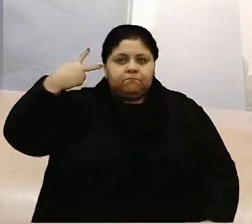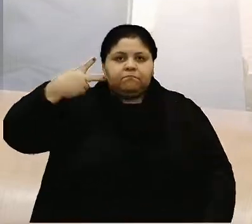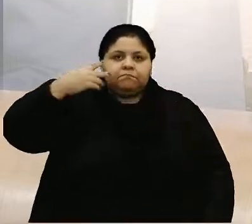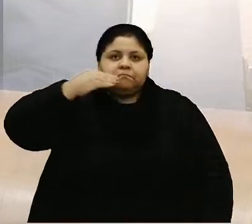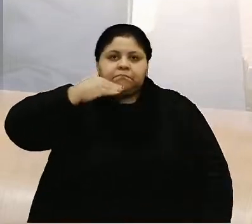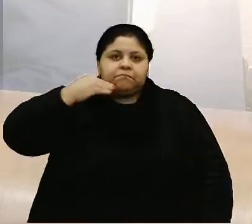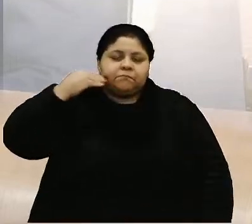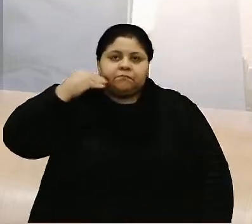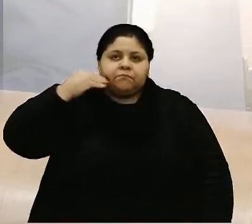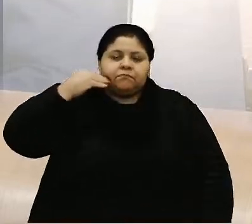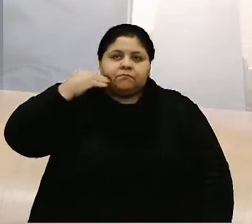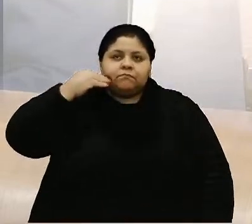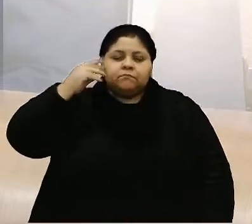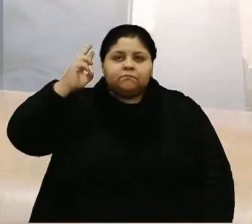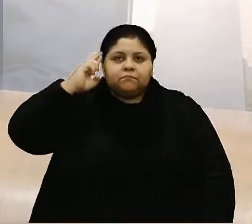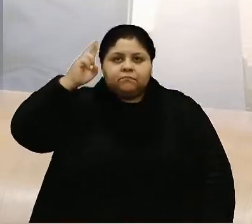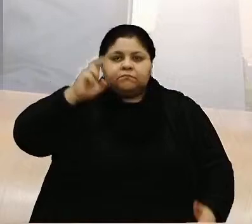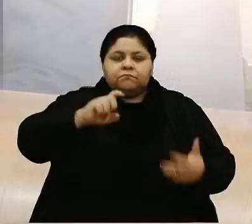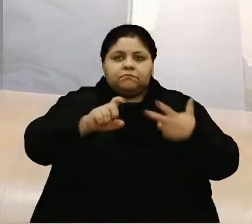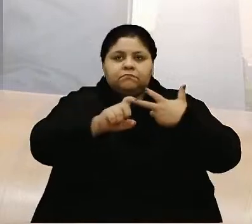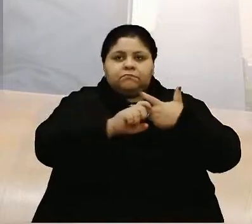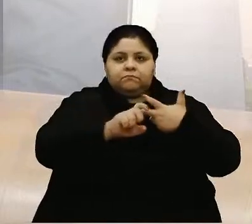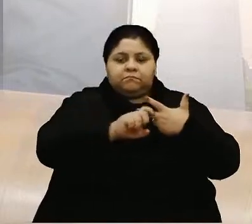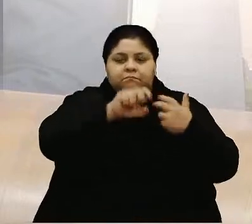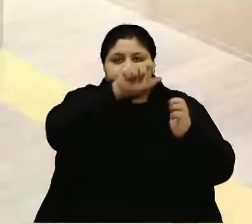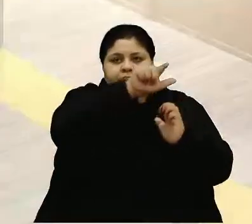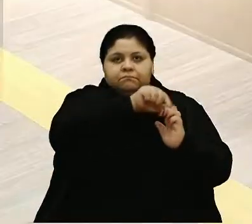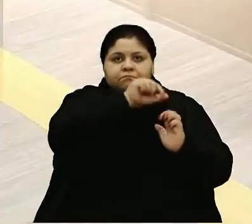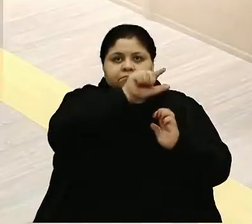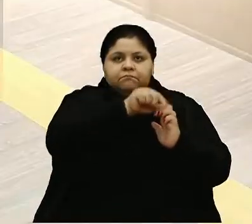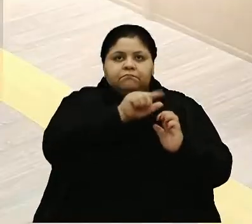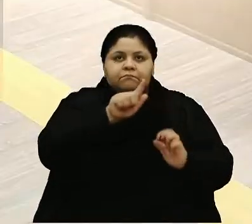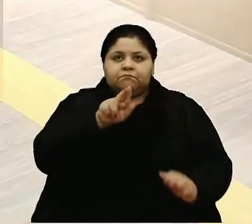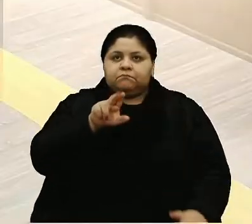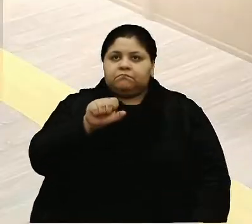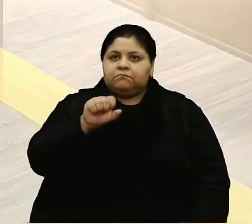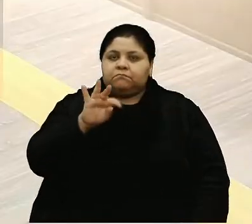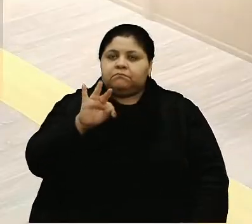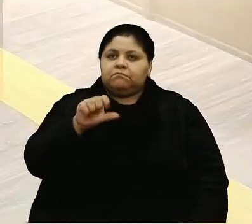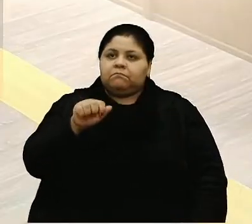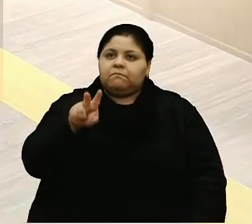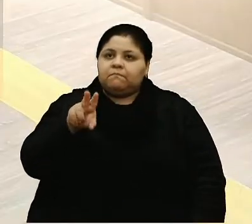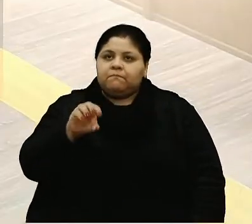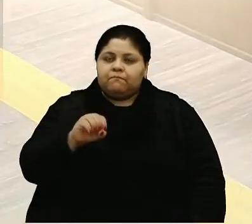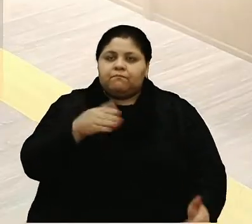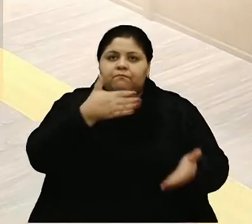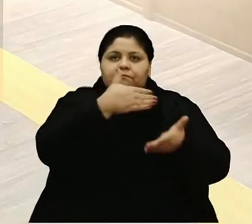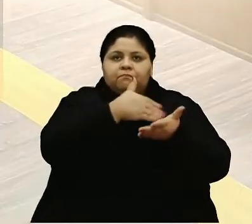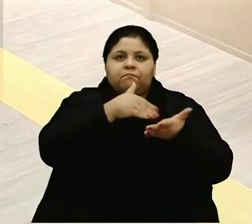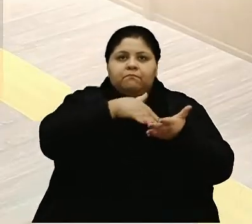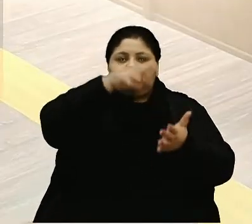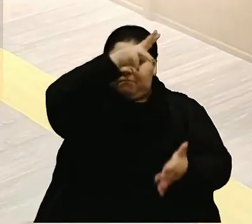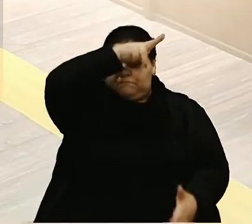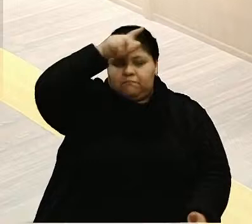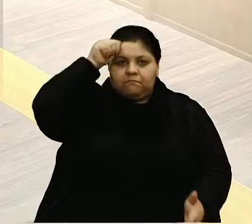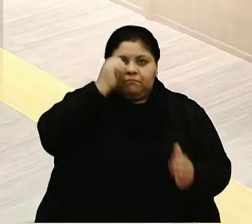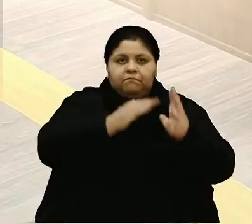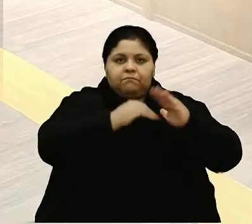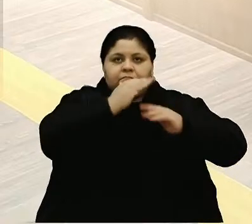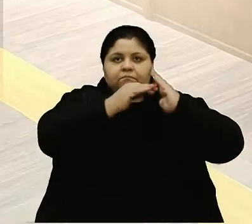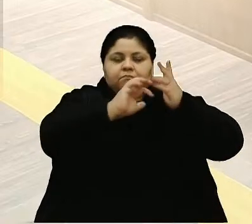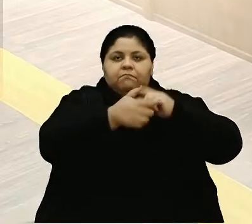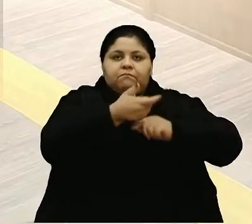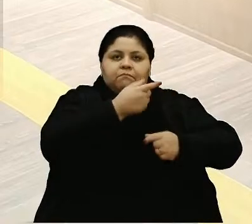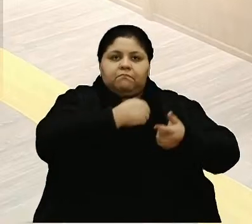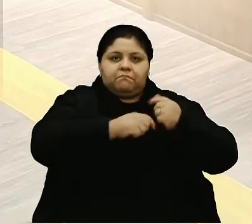Santos, diretor executivo da Terra Sol Toyota, Gustavo Weyand, secretário municipal de Desenvolvimento Econômico